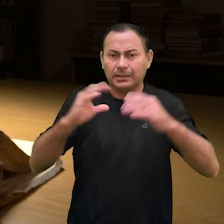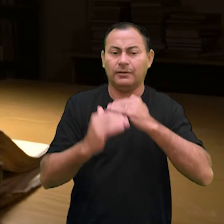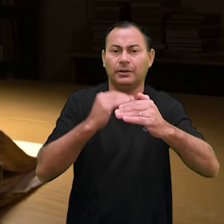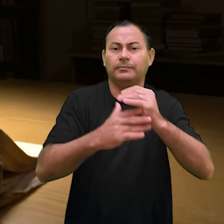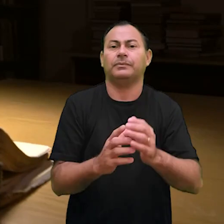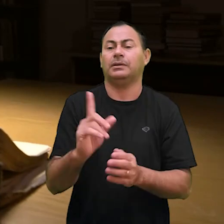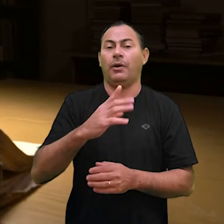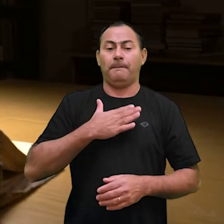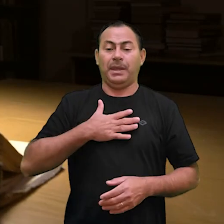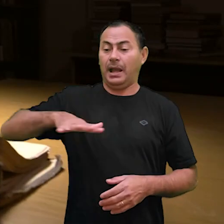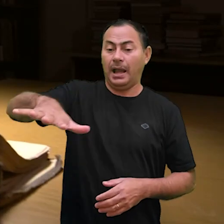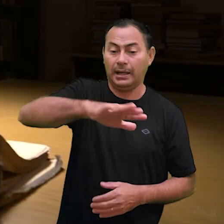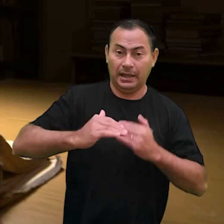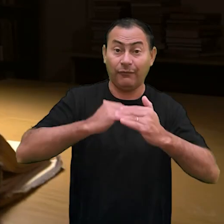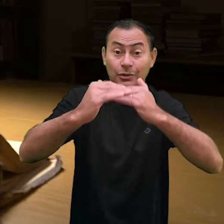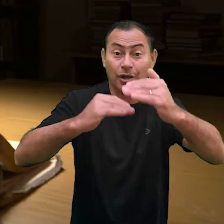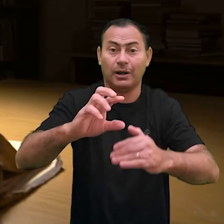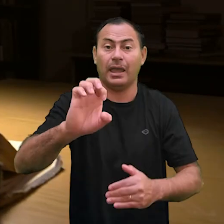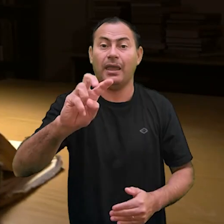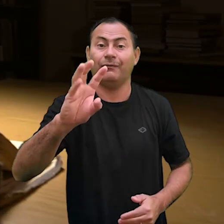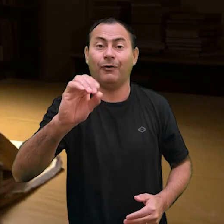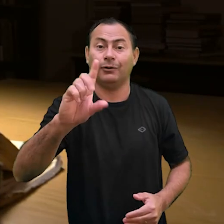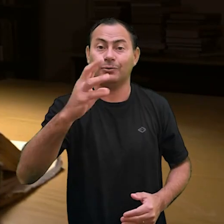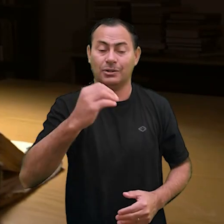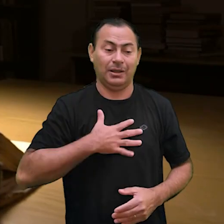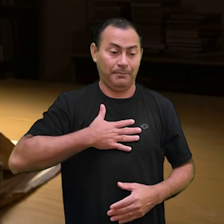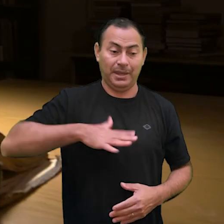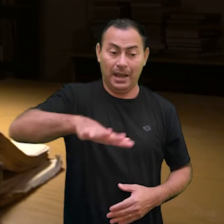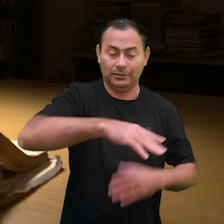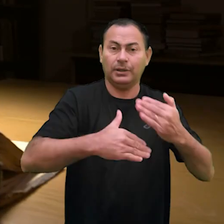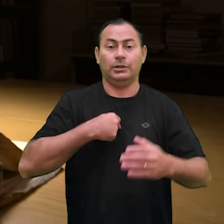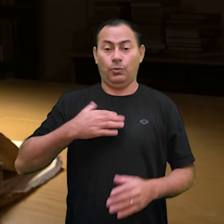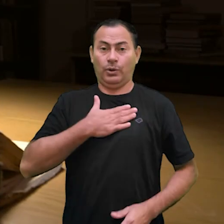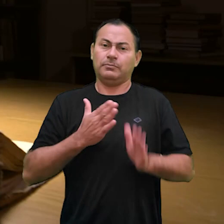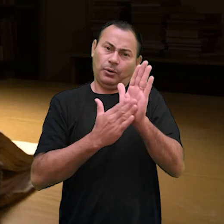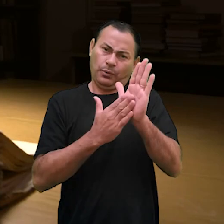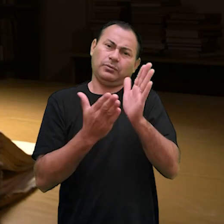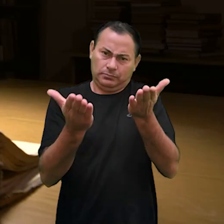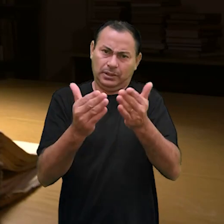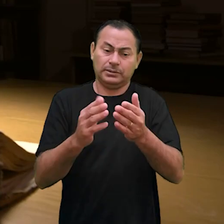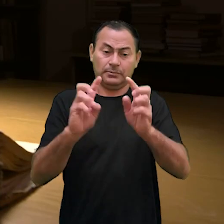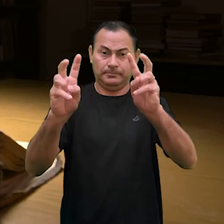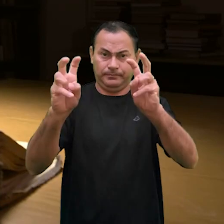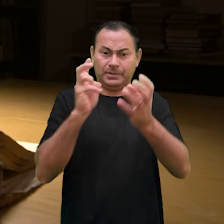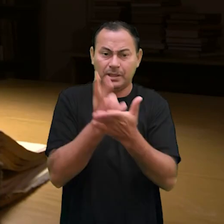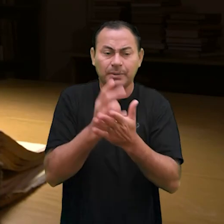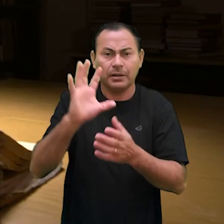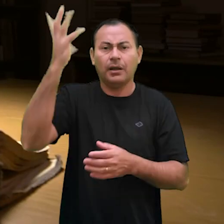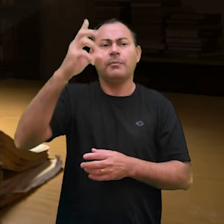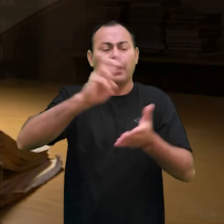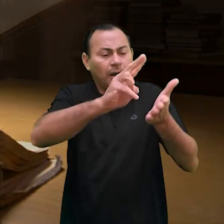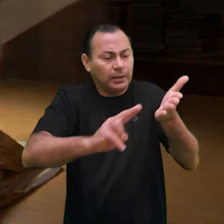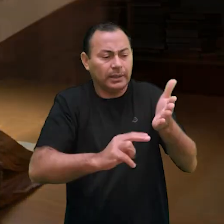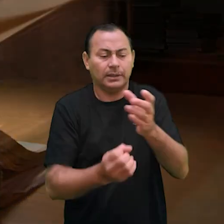cientista e não sei nada sobre evolução. Essa não é a minha área, não é o meu chamado. O que eu gostaria de propor é, uma vez que